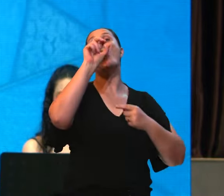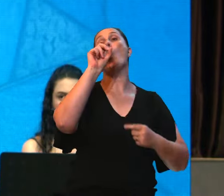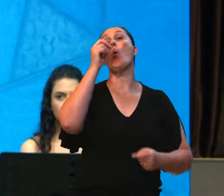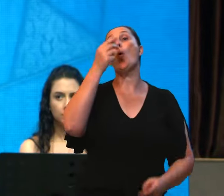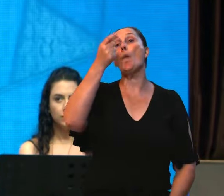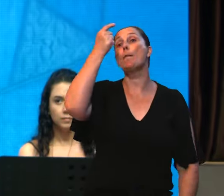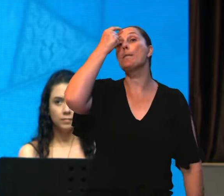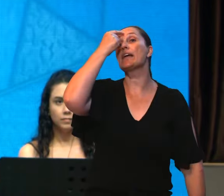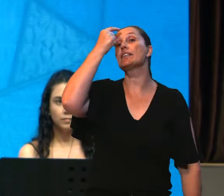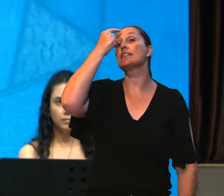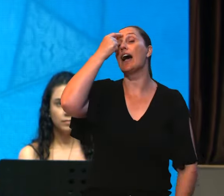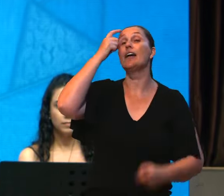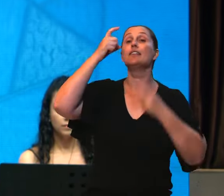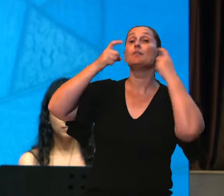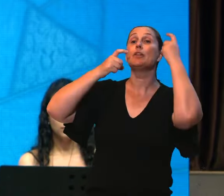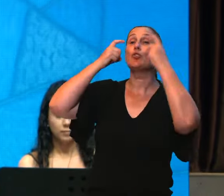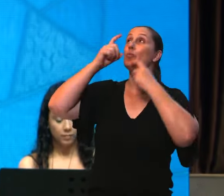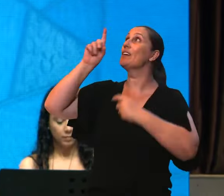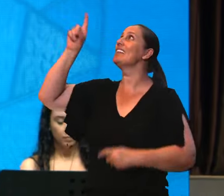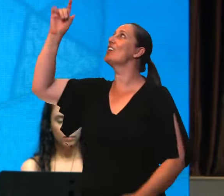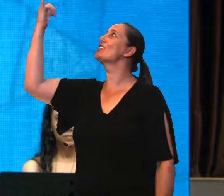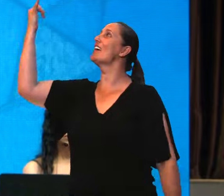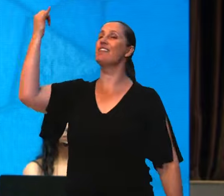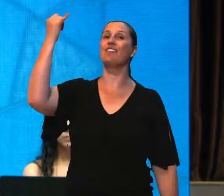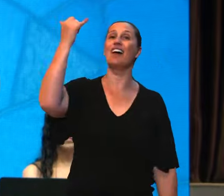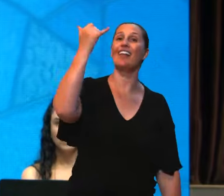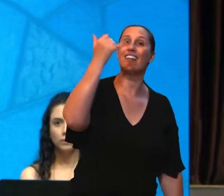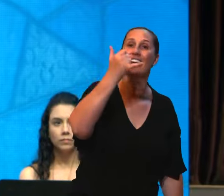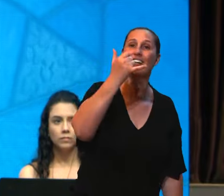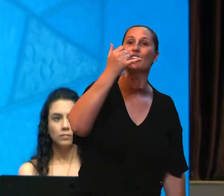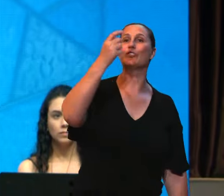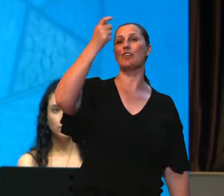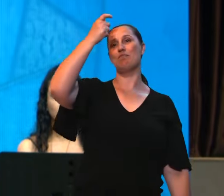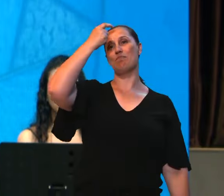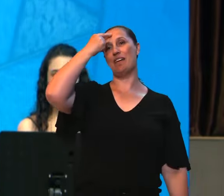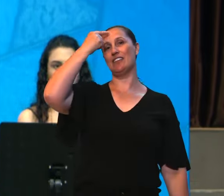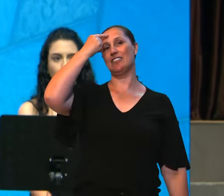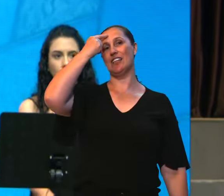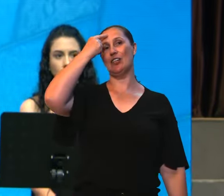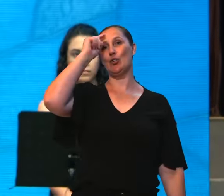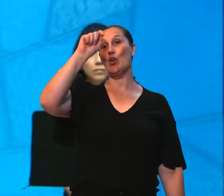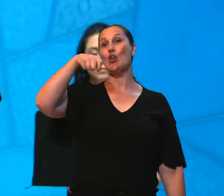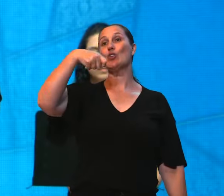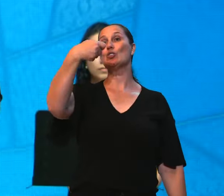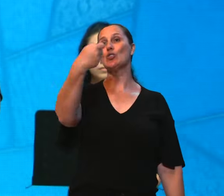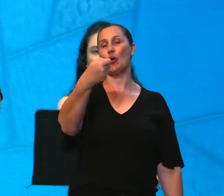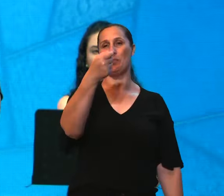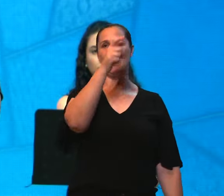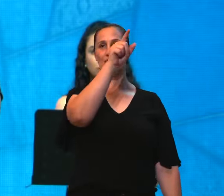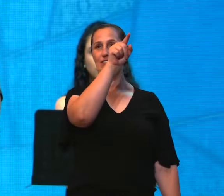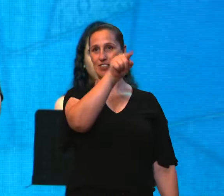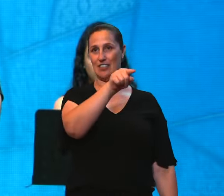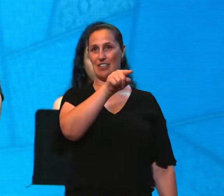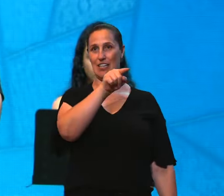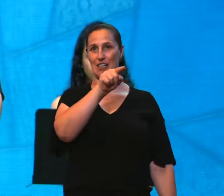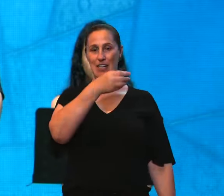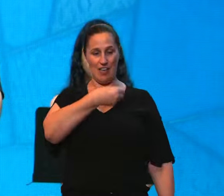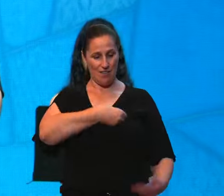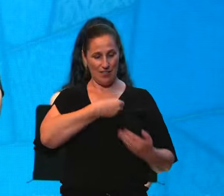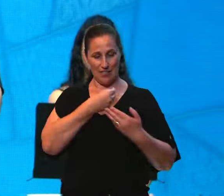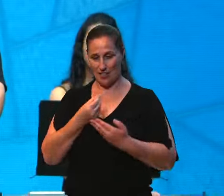preocupe com o que Deus está falando e pensando você entregue a sua vida para Jesus você